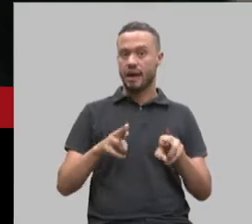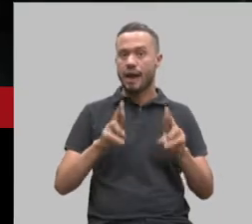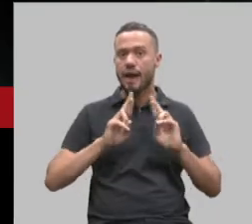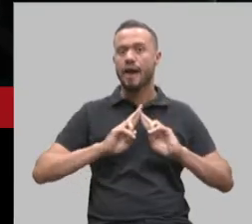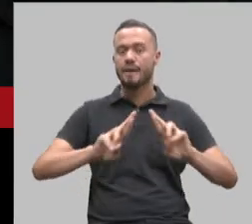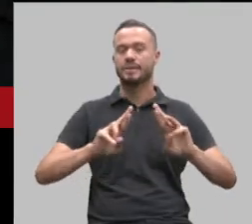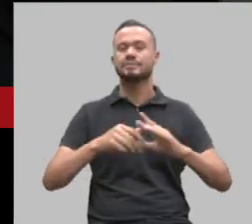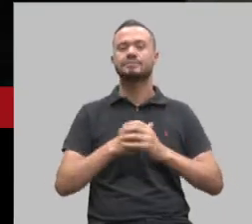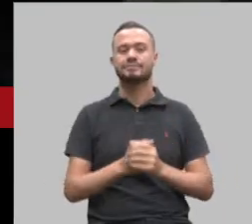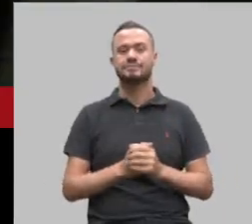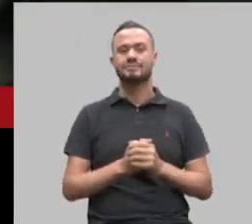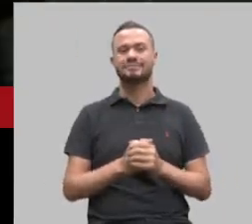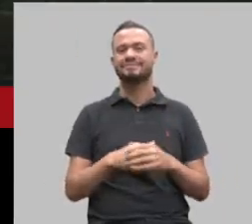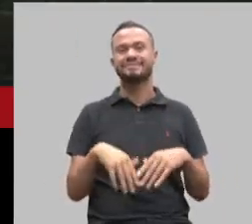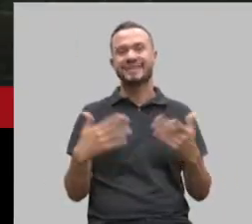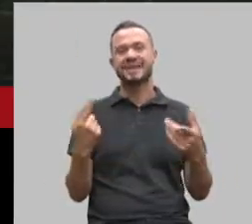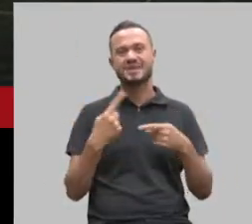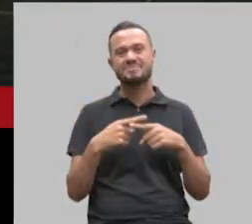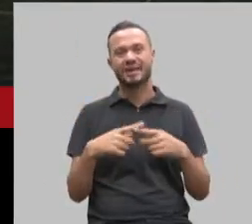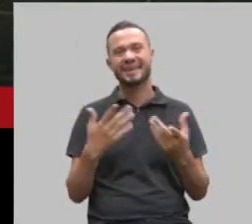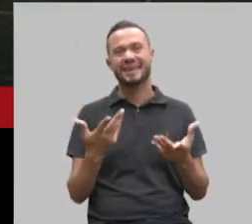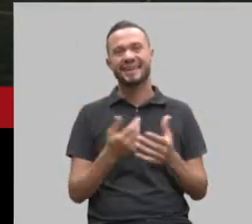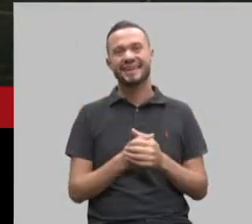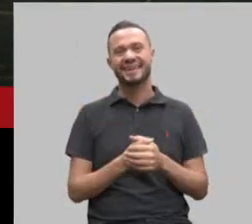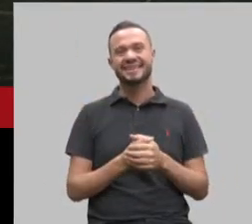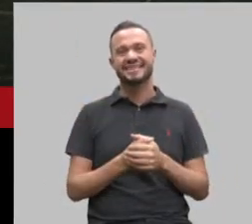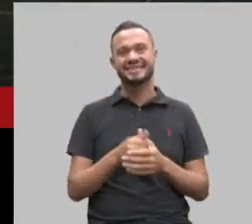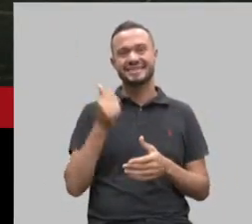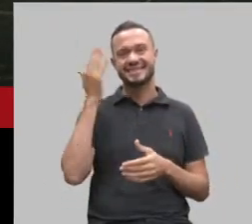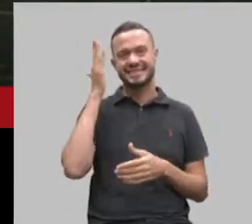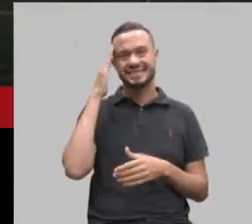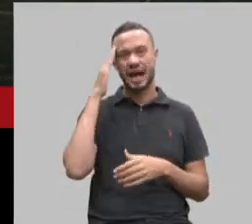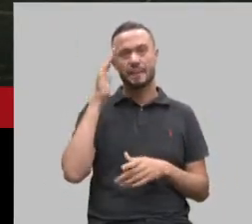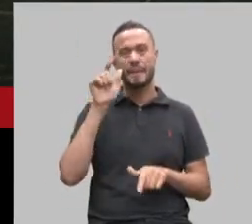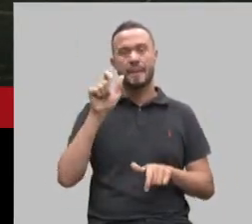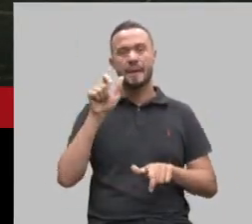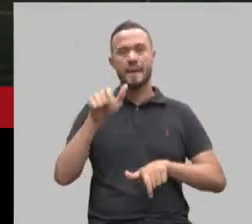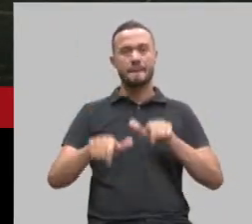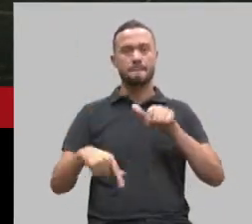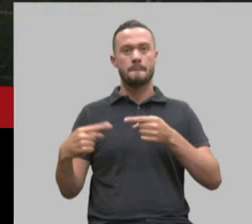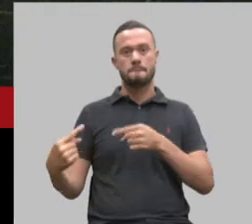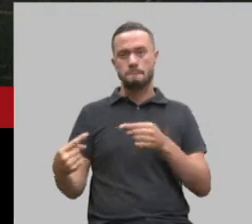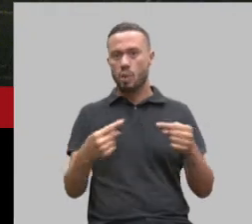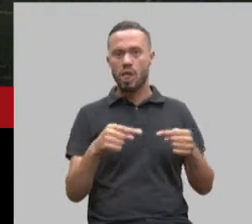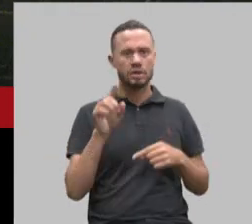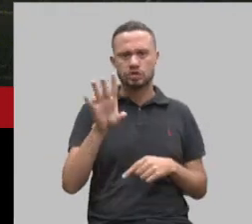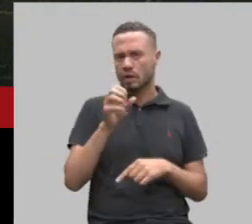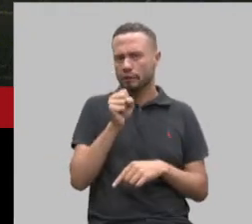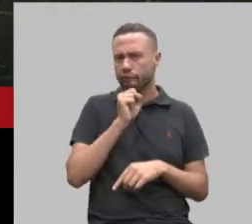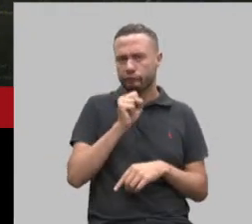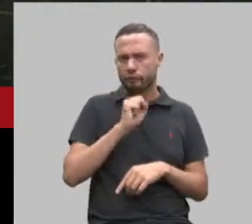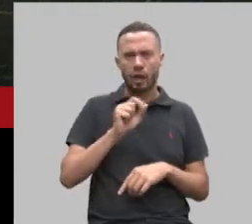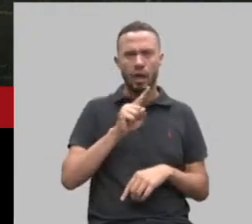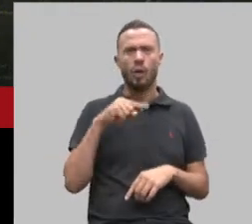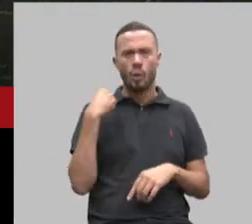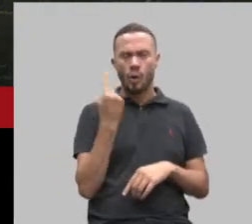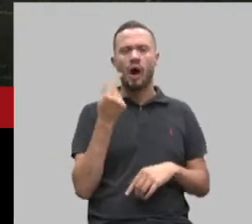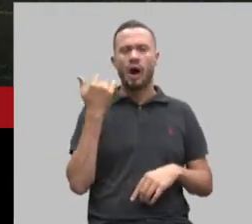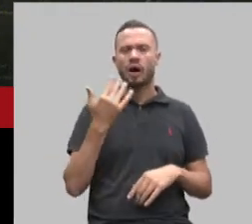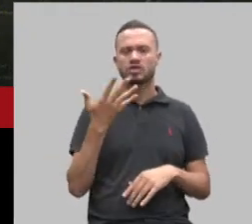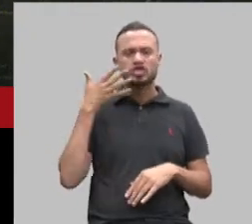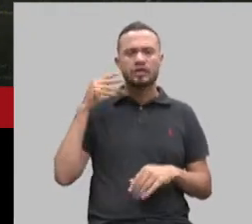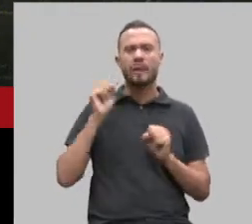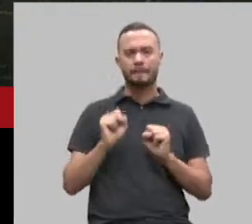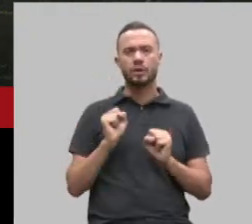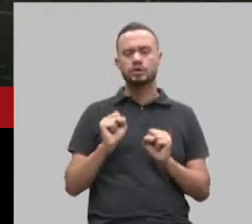porque né já vemos que o político não é só para pessoas mais velhas a gente deve sim ocupar esse